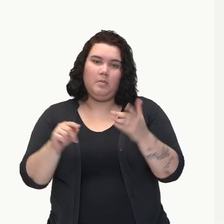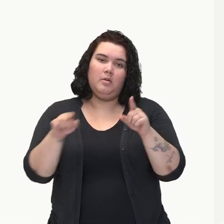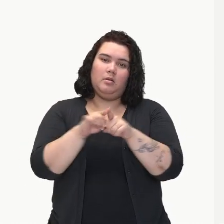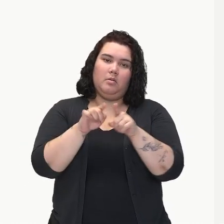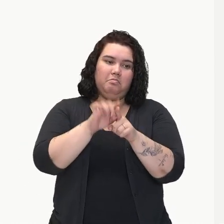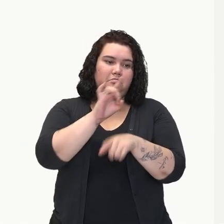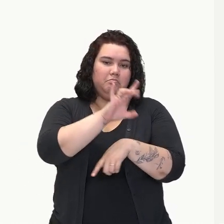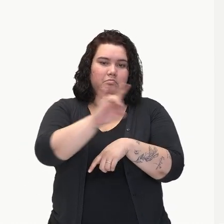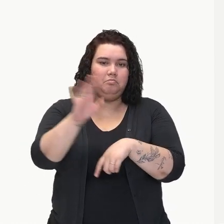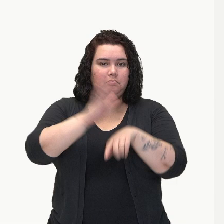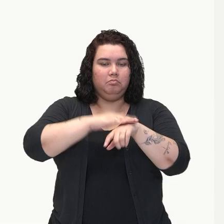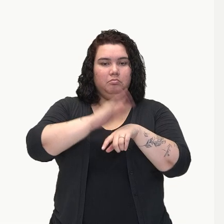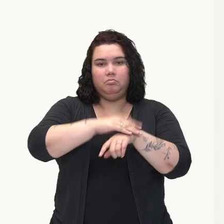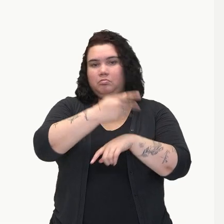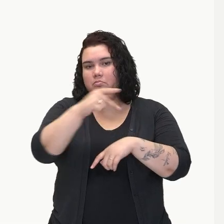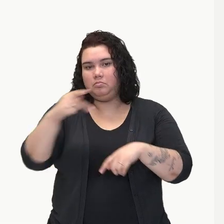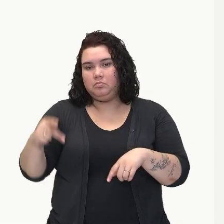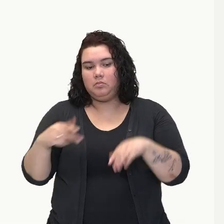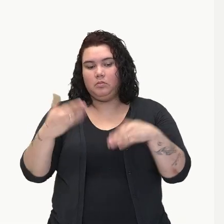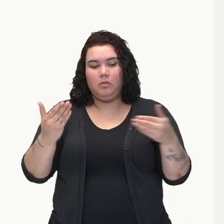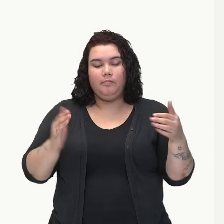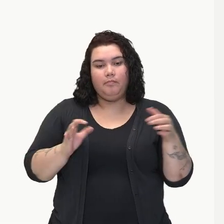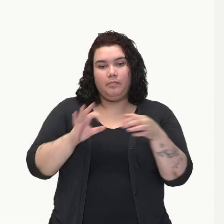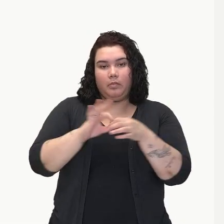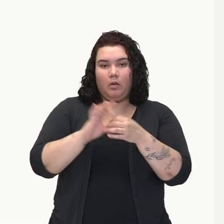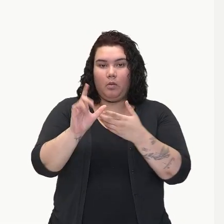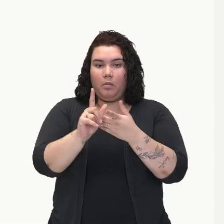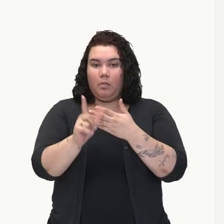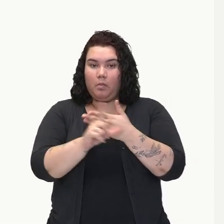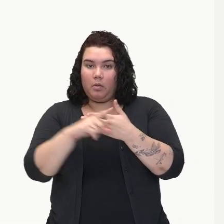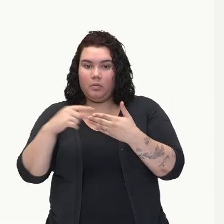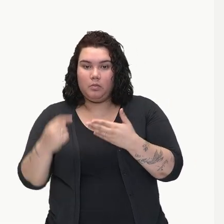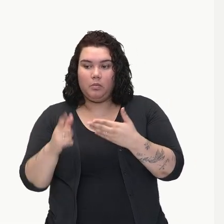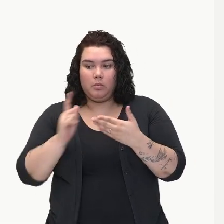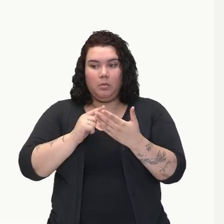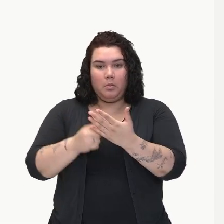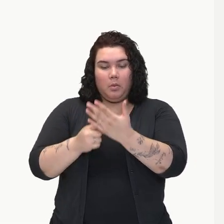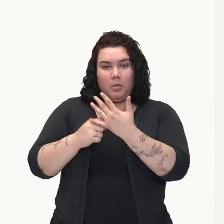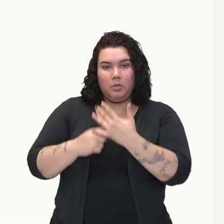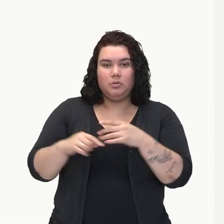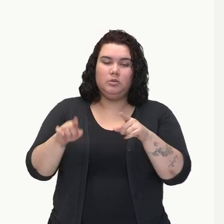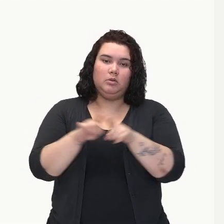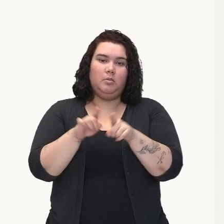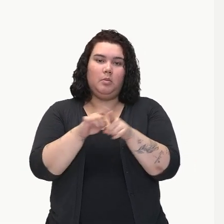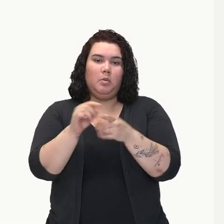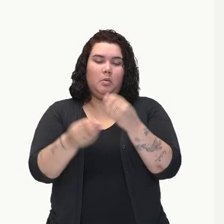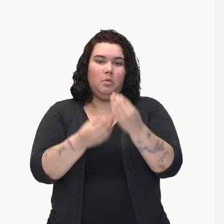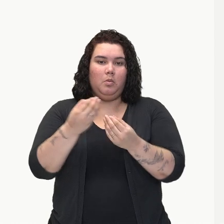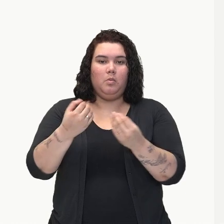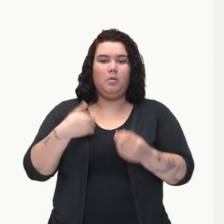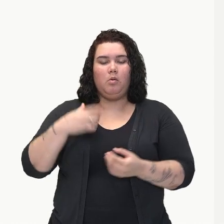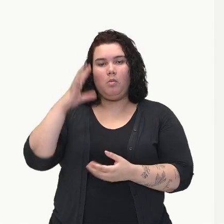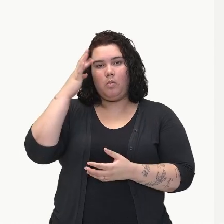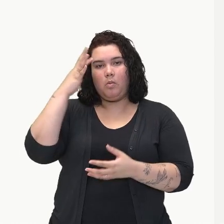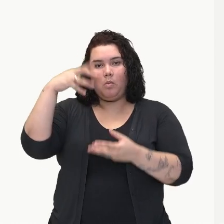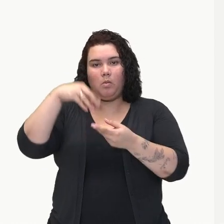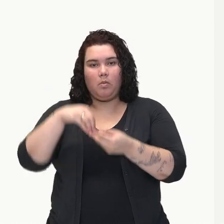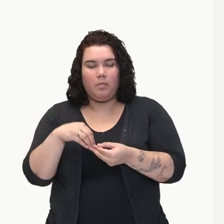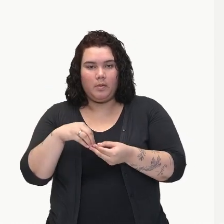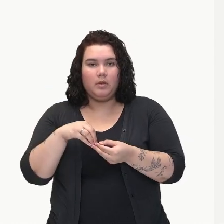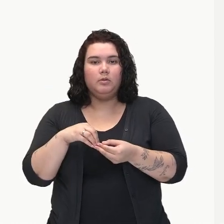individual. E ela vai fundir tanto aquilo que o autor está me transmitindo, como a forma que eu entendo o